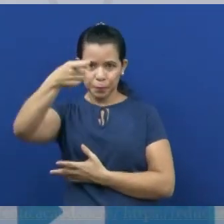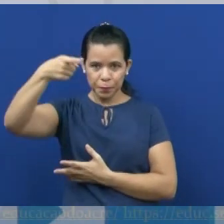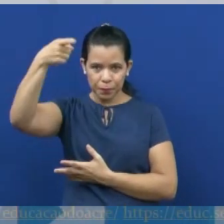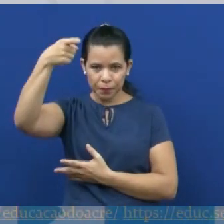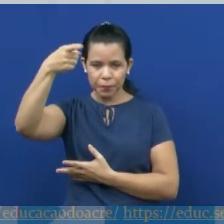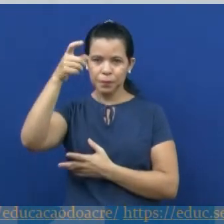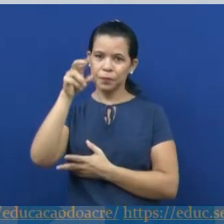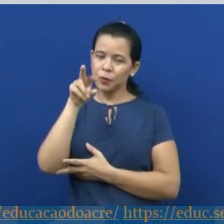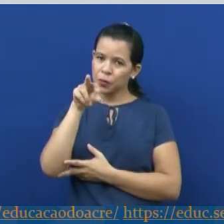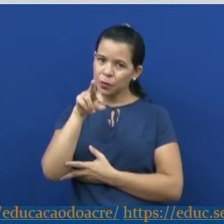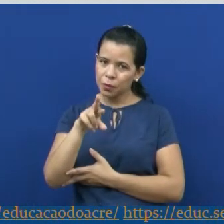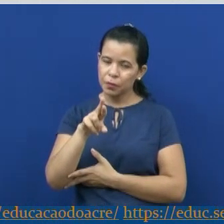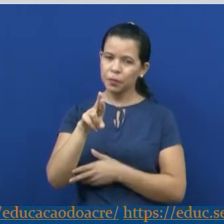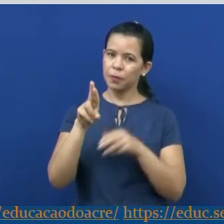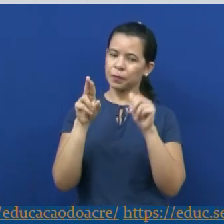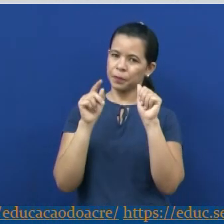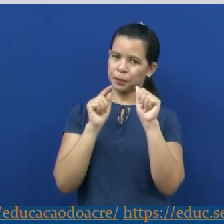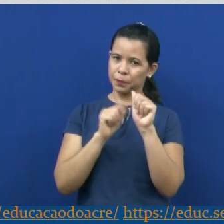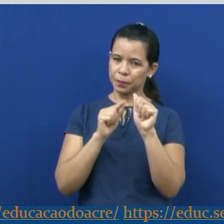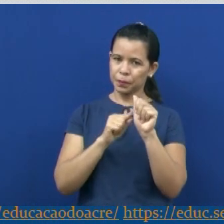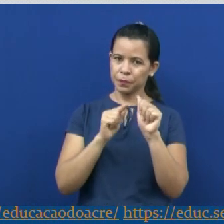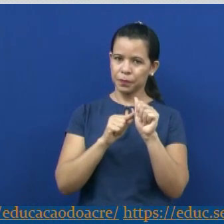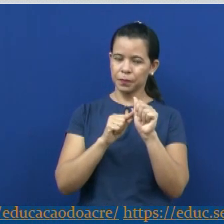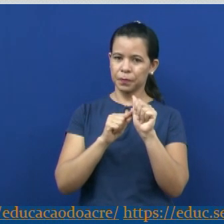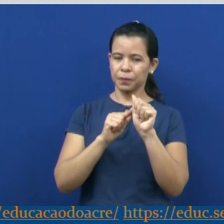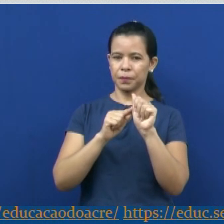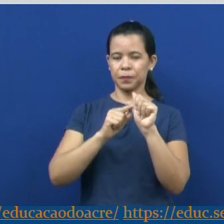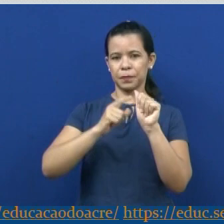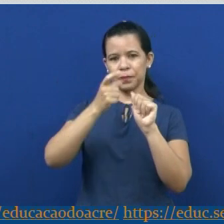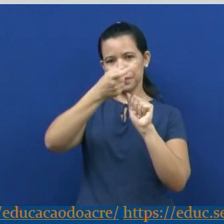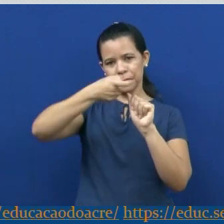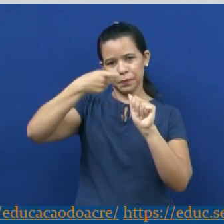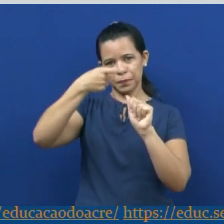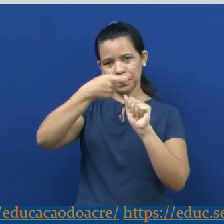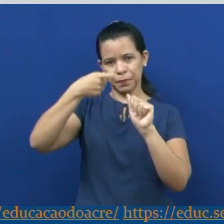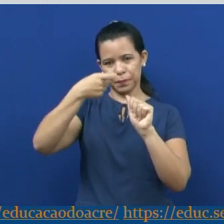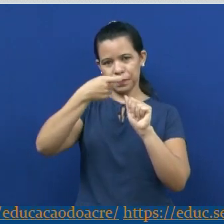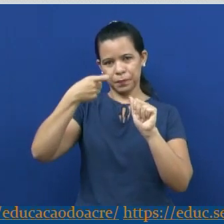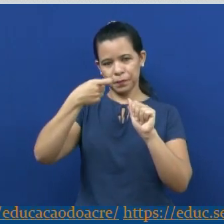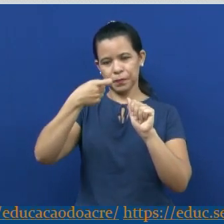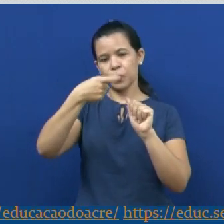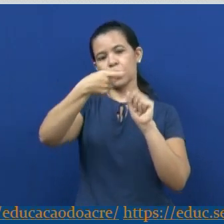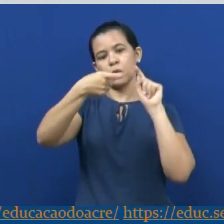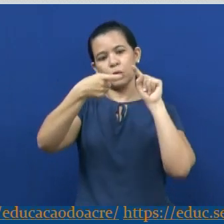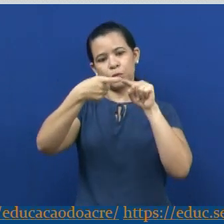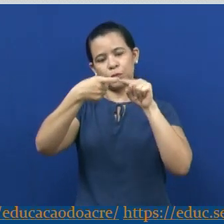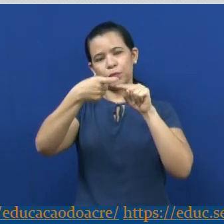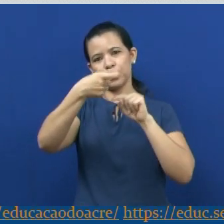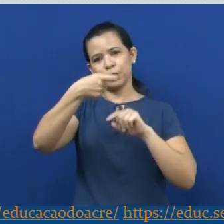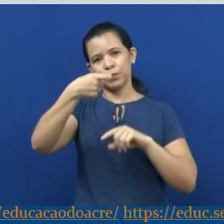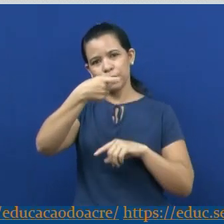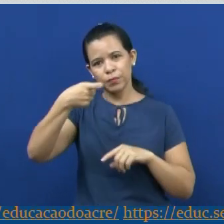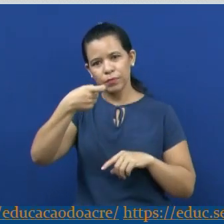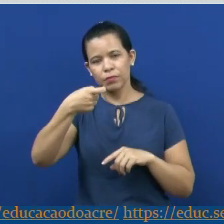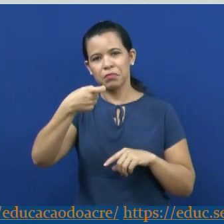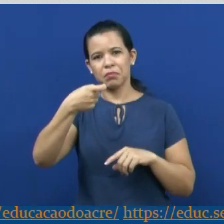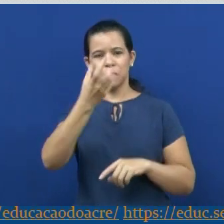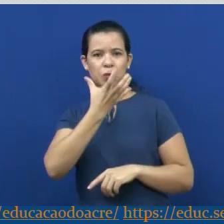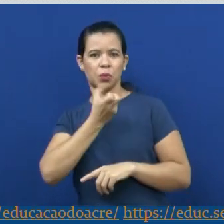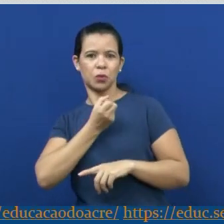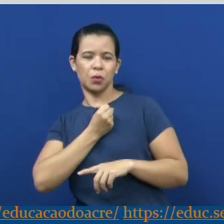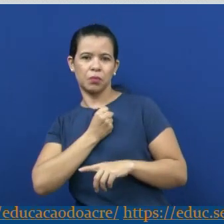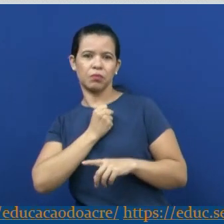é igual ao meu a elevado a x, onde esse x é a nossa